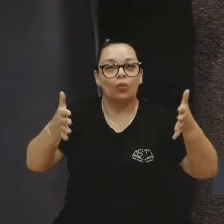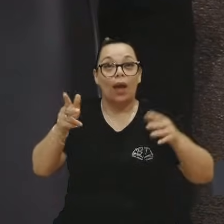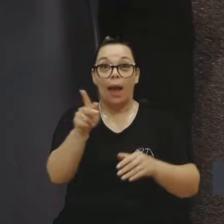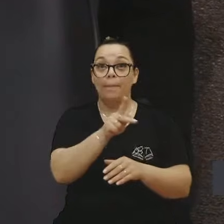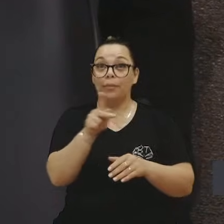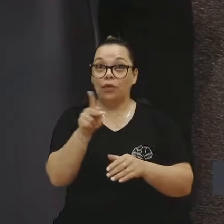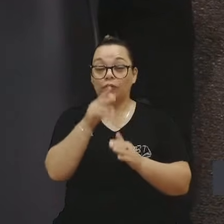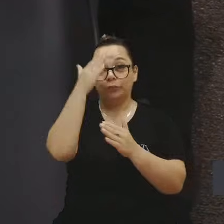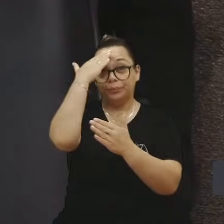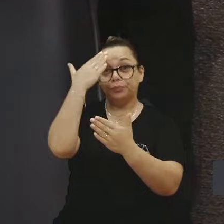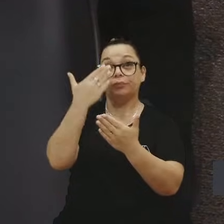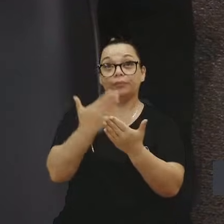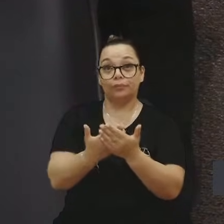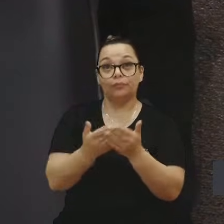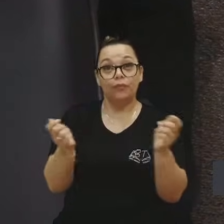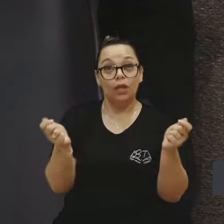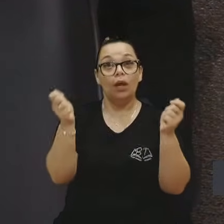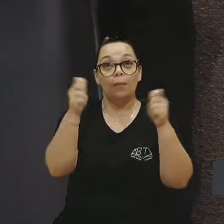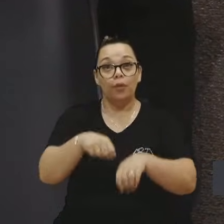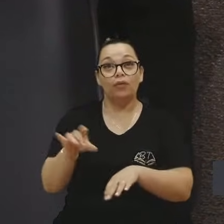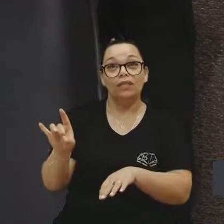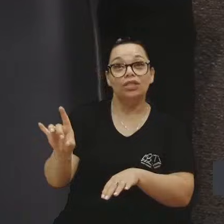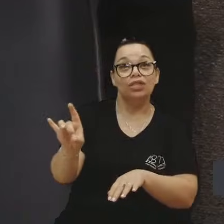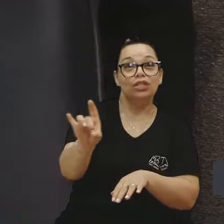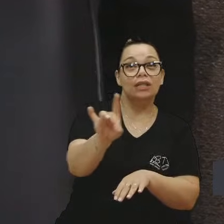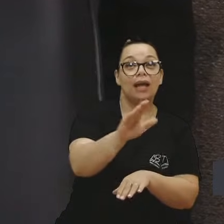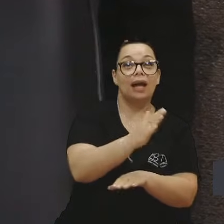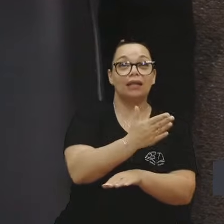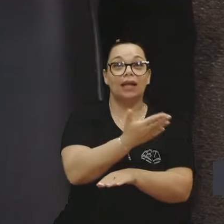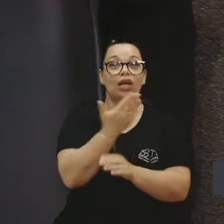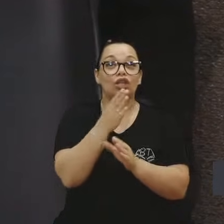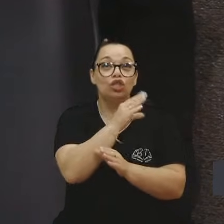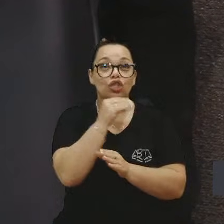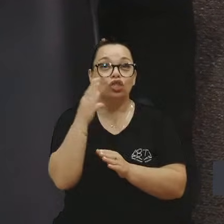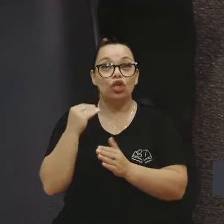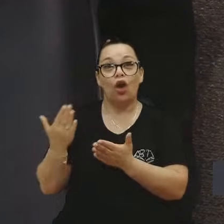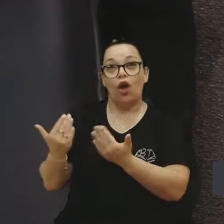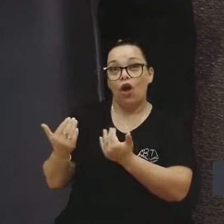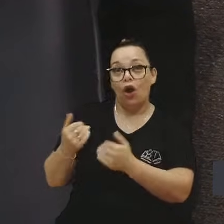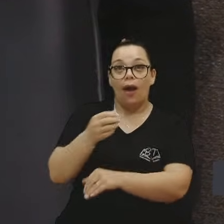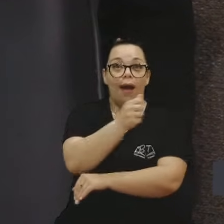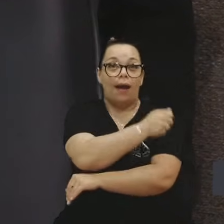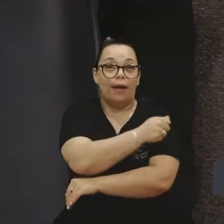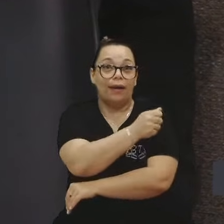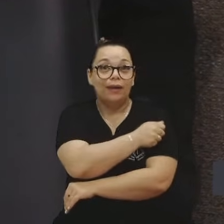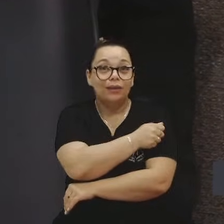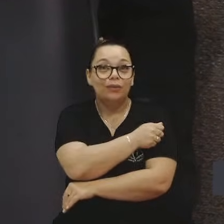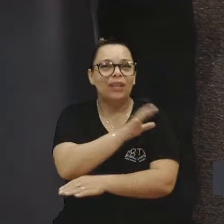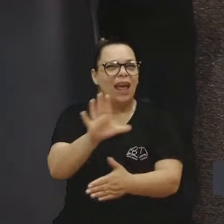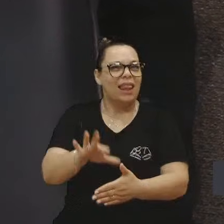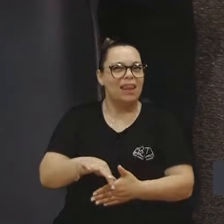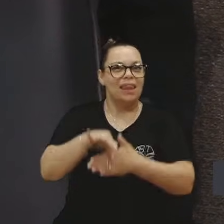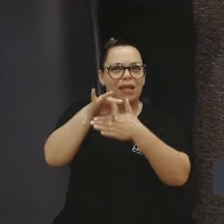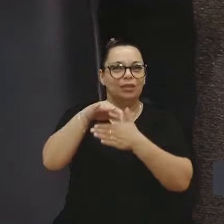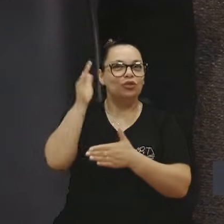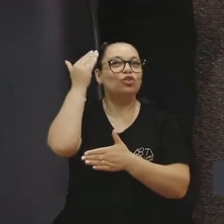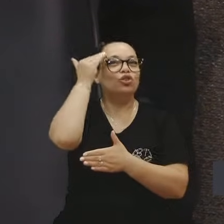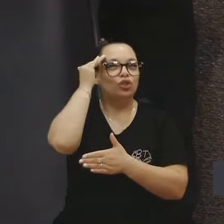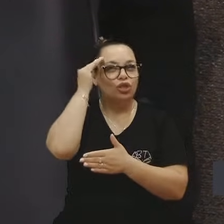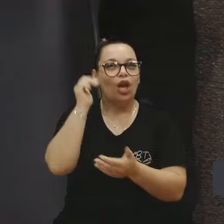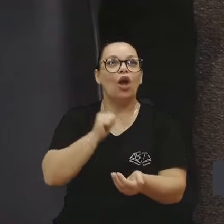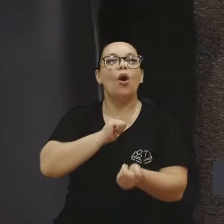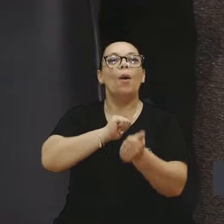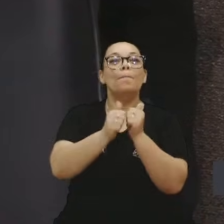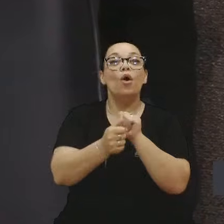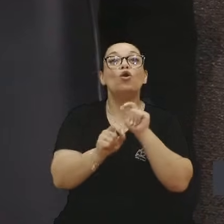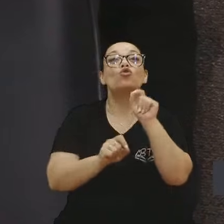que acredita no potencial de cada jovem, de cada aluno. A líder que entende o esporte